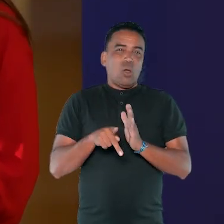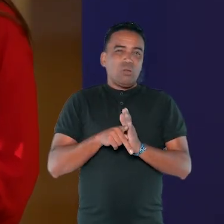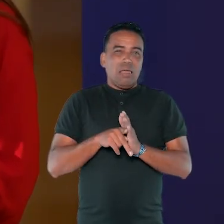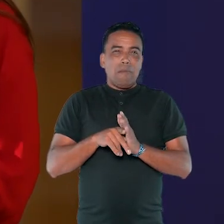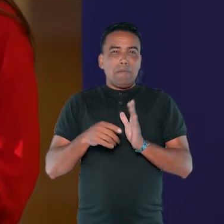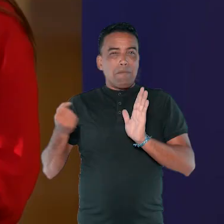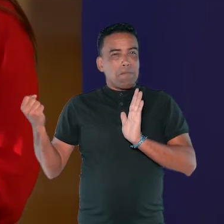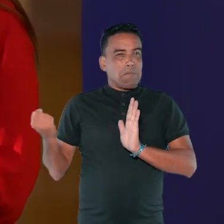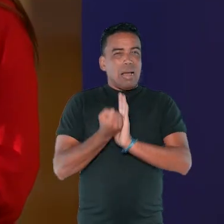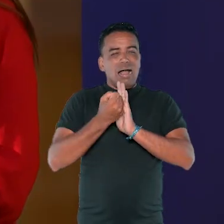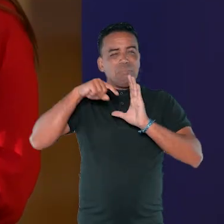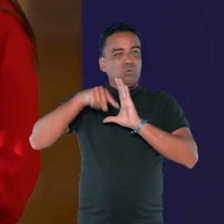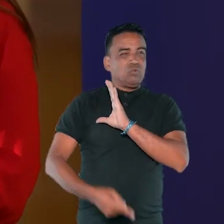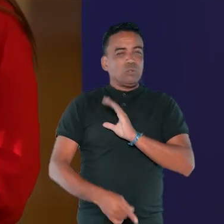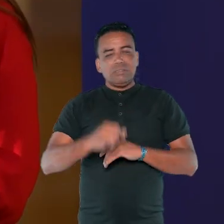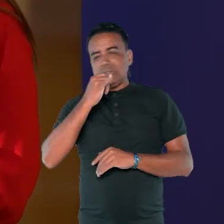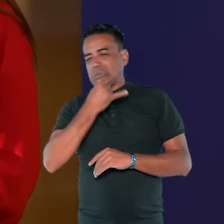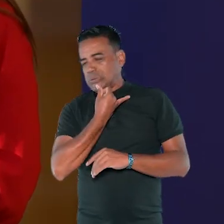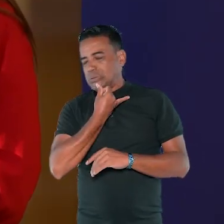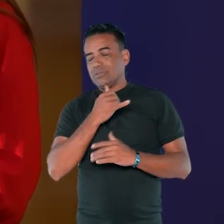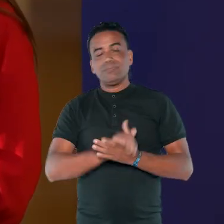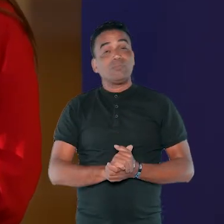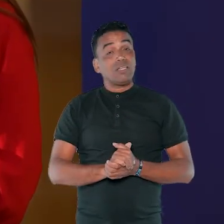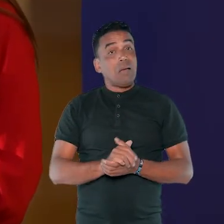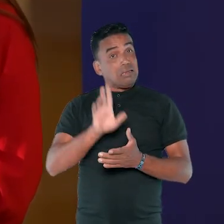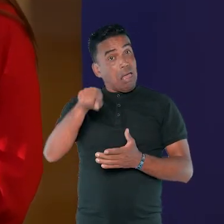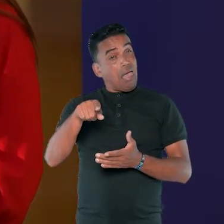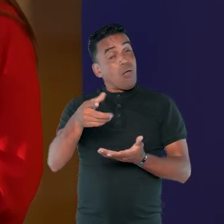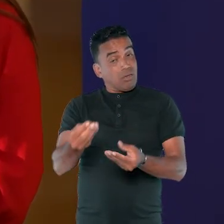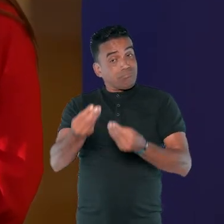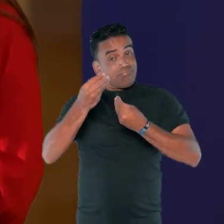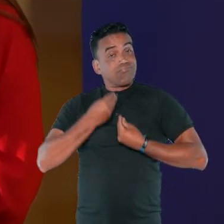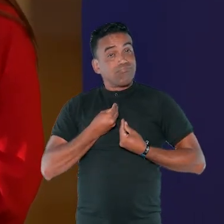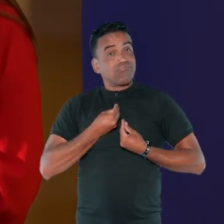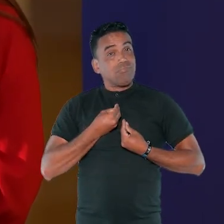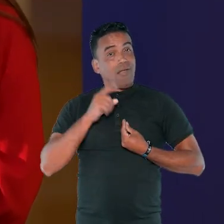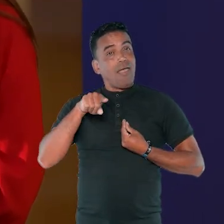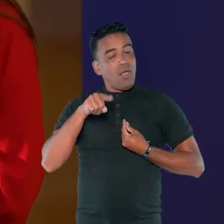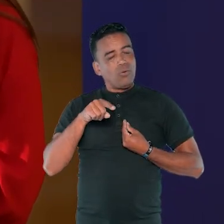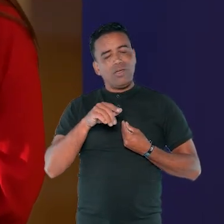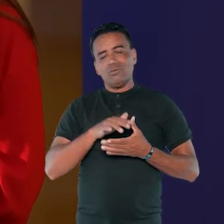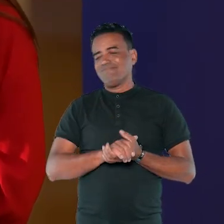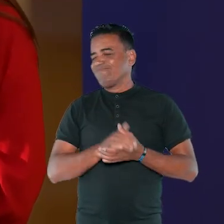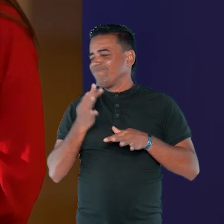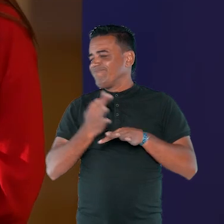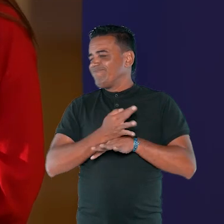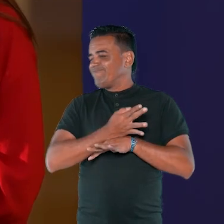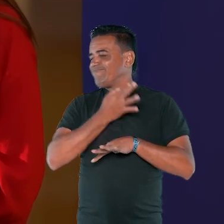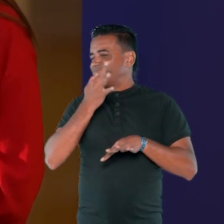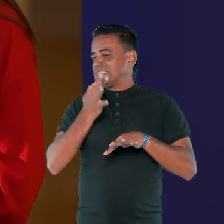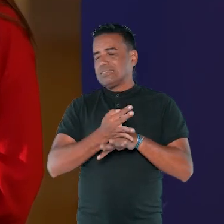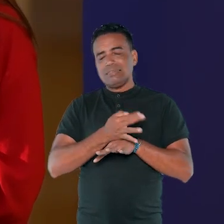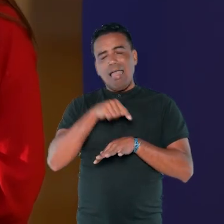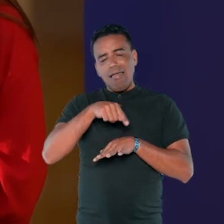cicatriz. Mas esse é o que me deram, e este é o que eu lamento, e é neste que